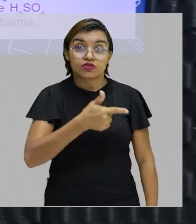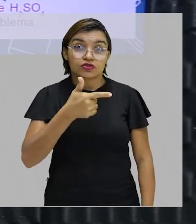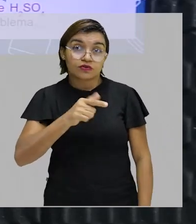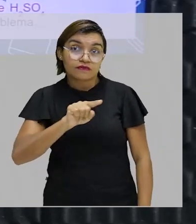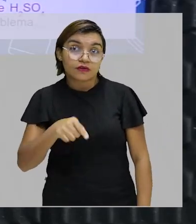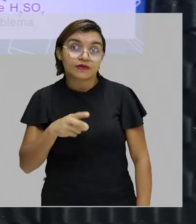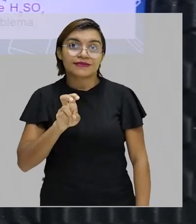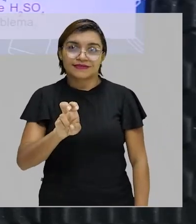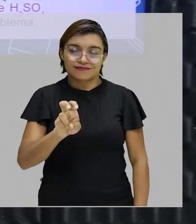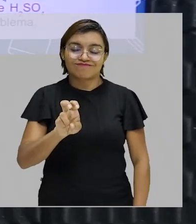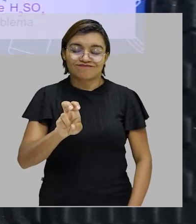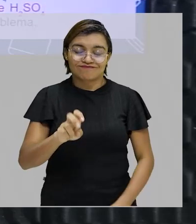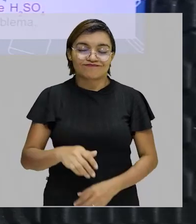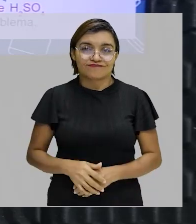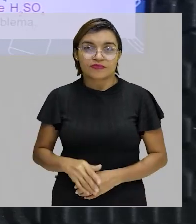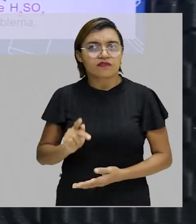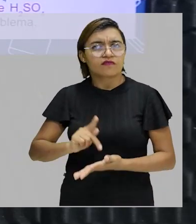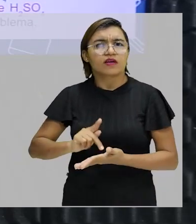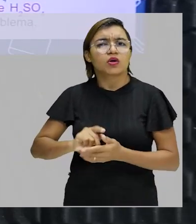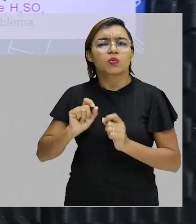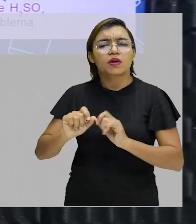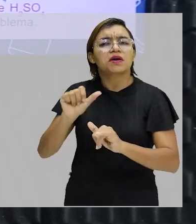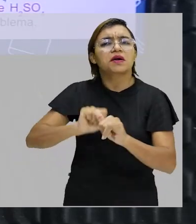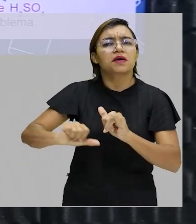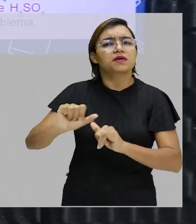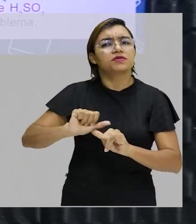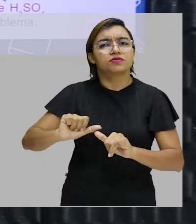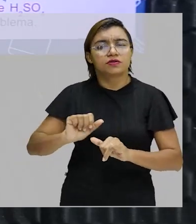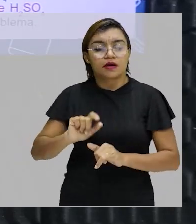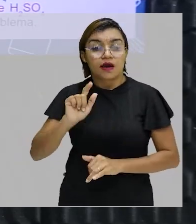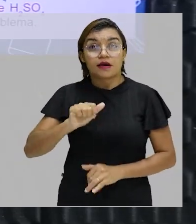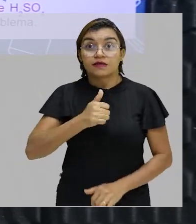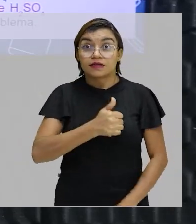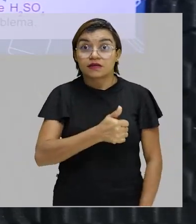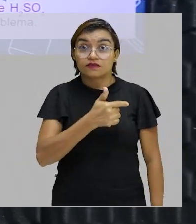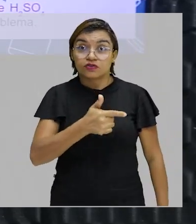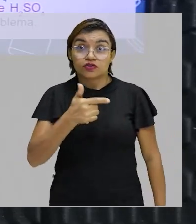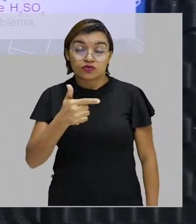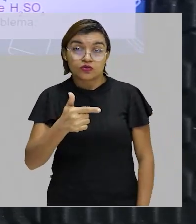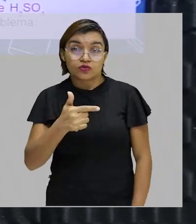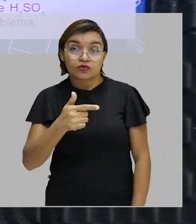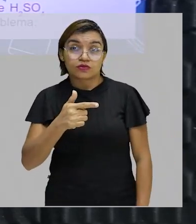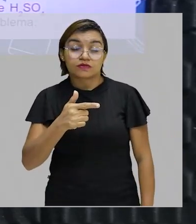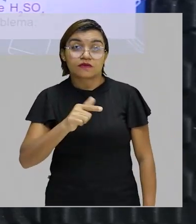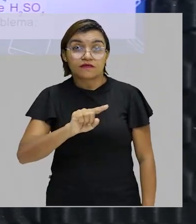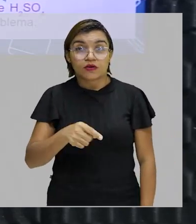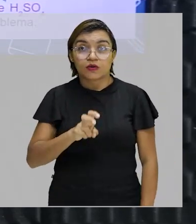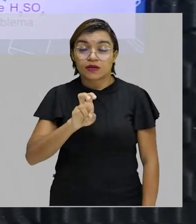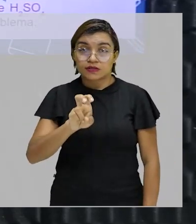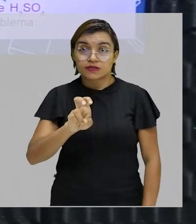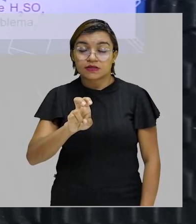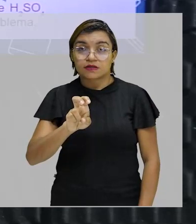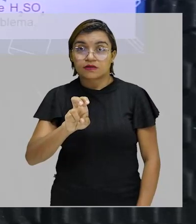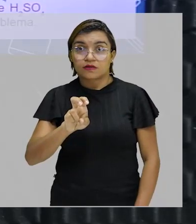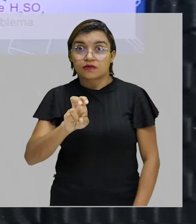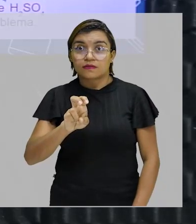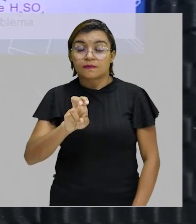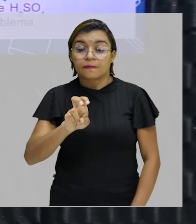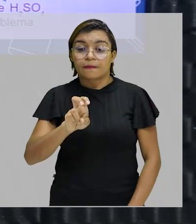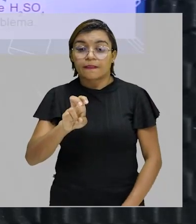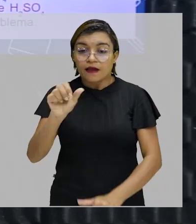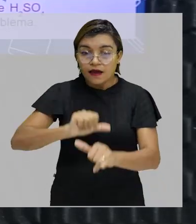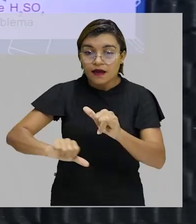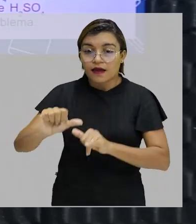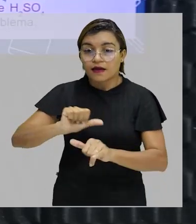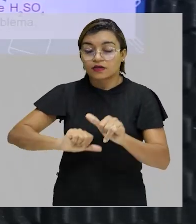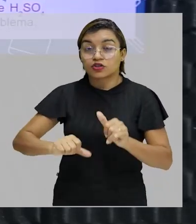122,5. Então, na verdade, o que vai reagir? 122,5 do ácido sulfúrico com 100 gramas do hidróxido de